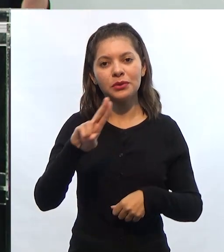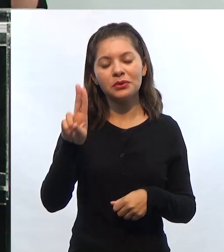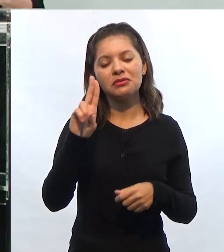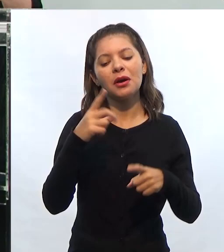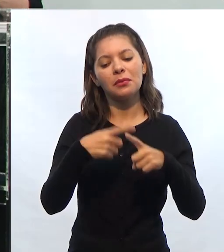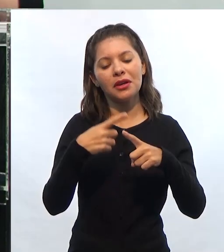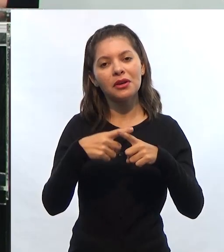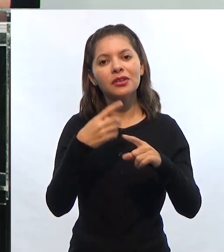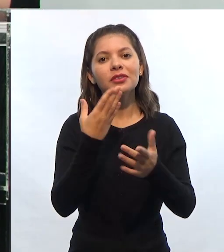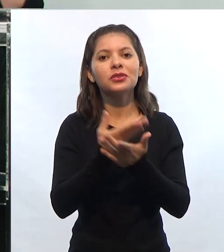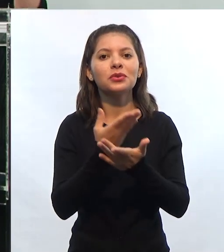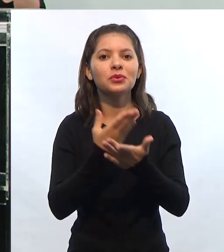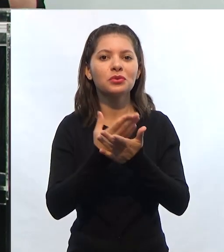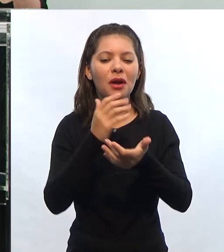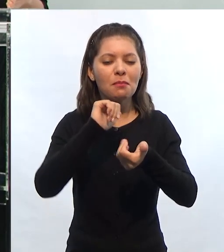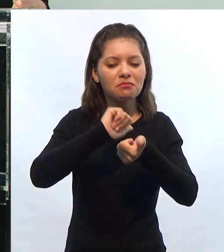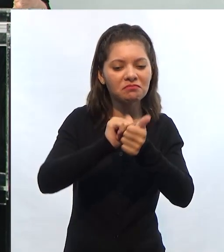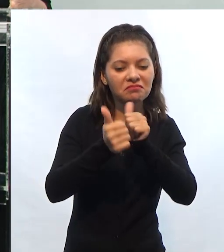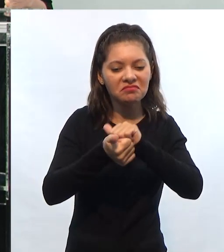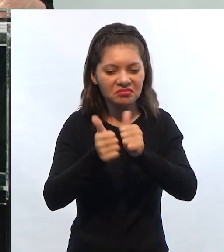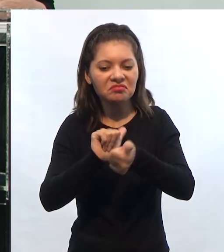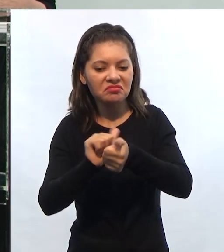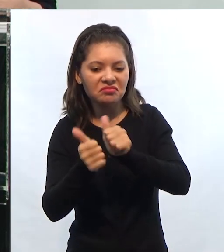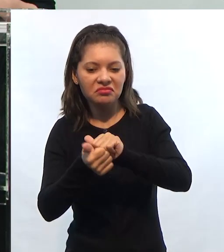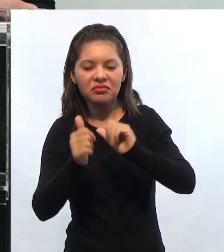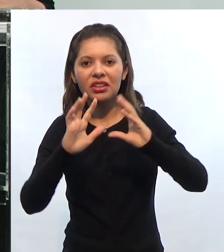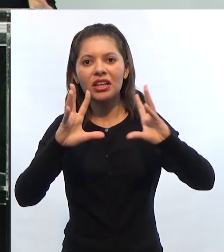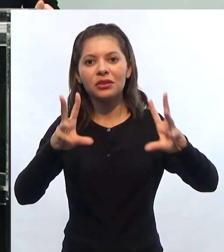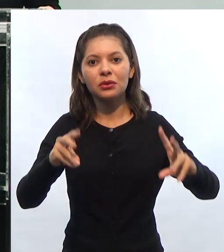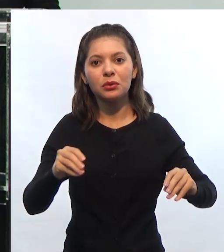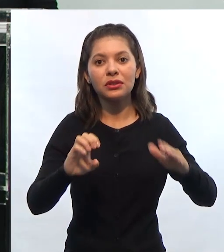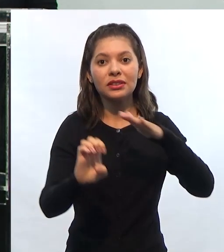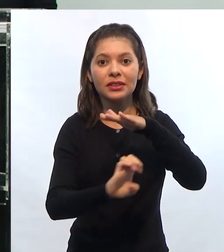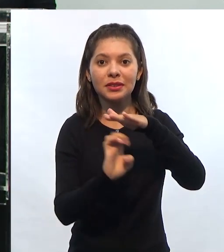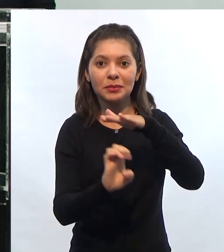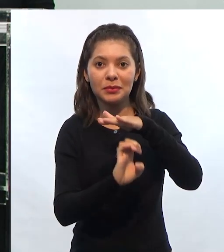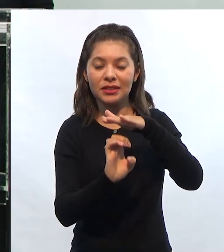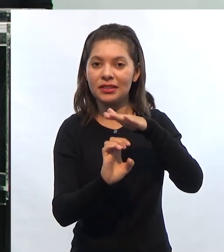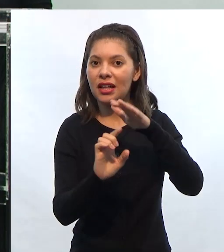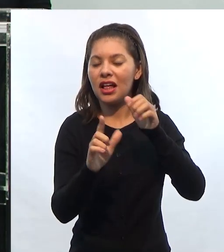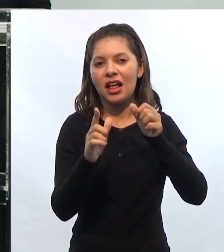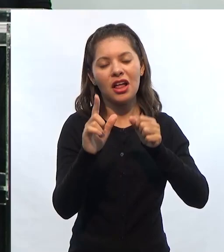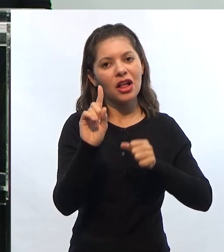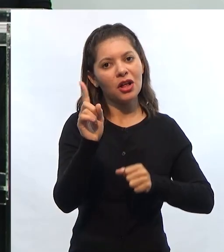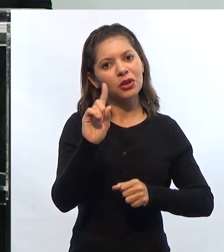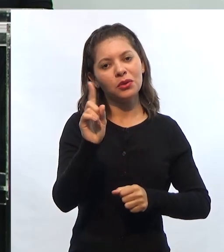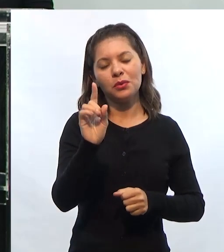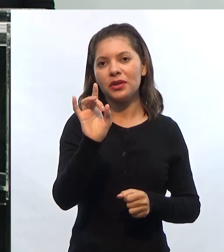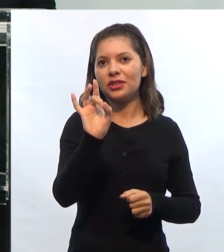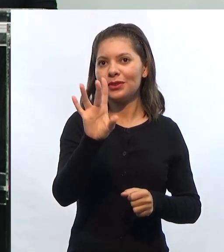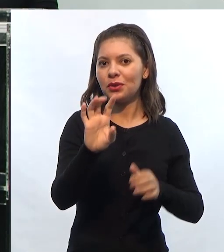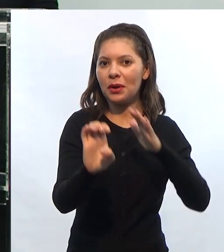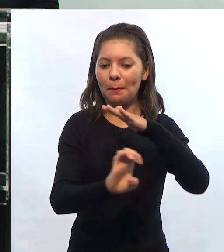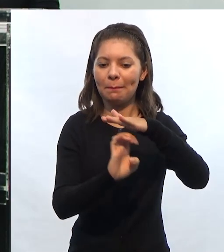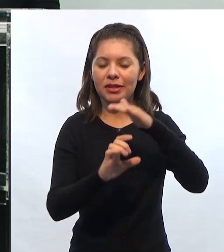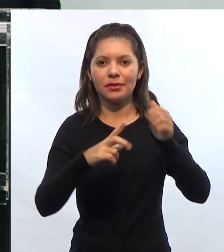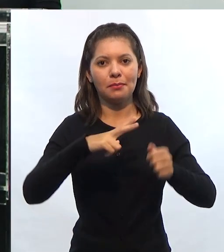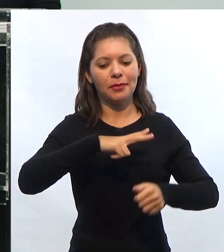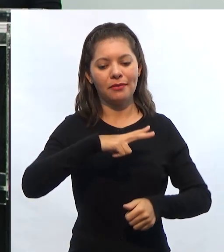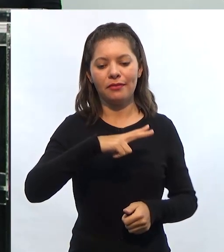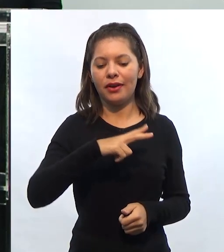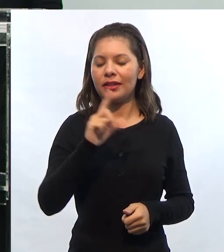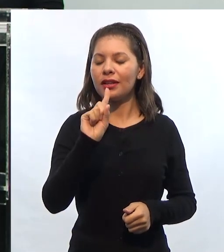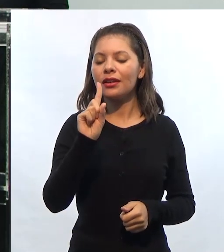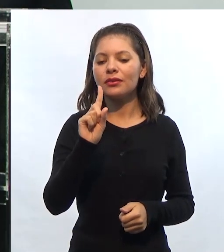é um estudo que ele se adapta a todas essas empresas, ok? Ele não é algo apenas para empresas privadas,